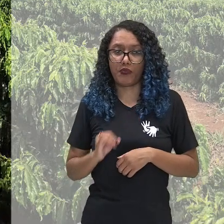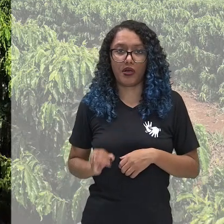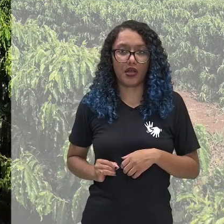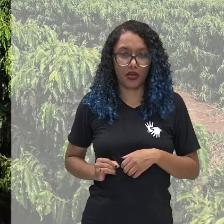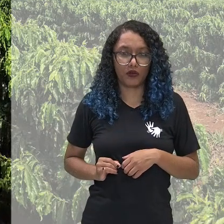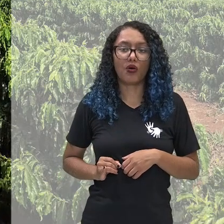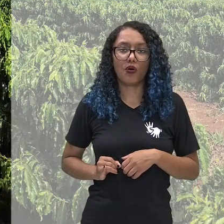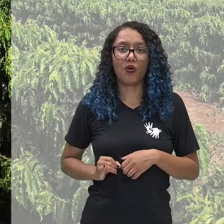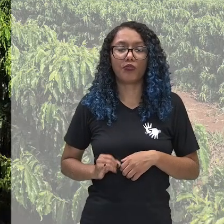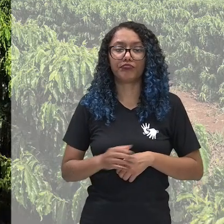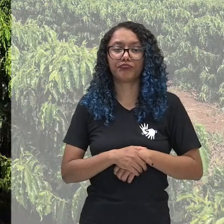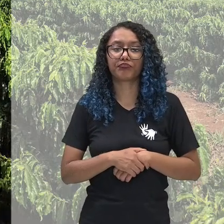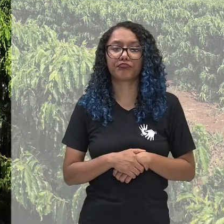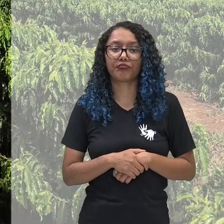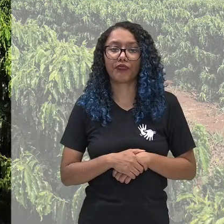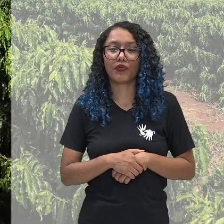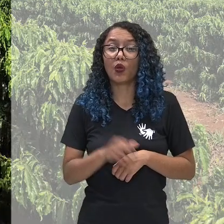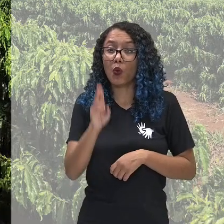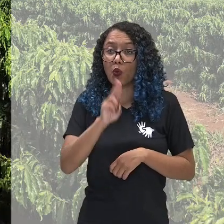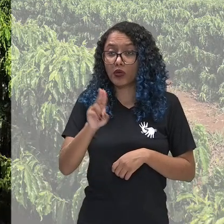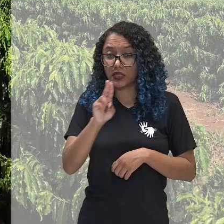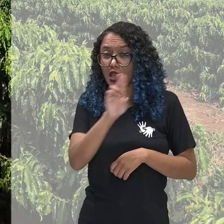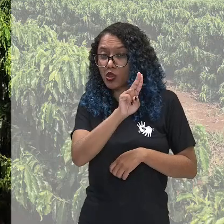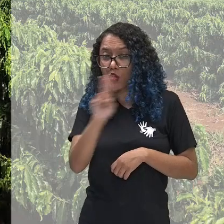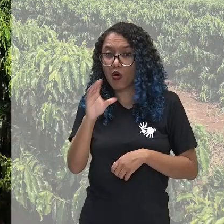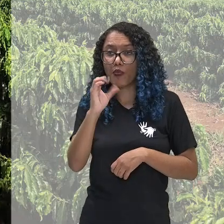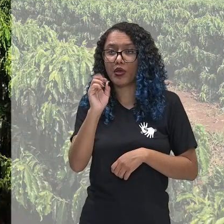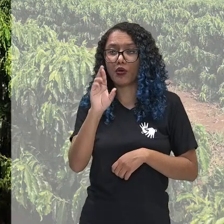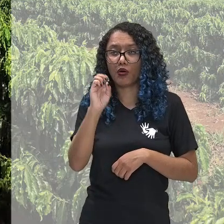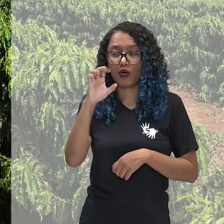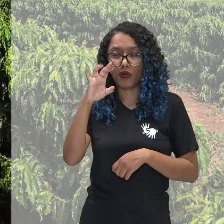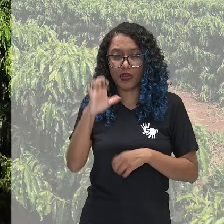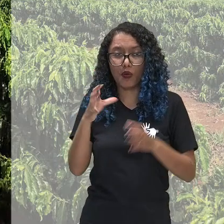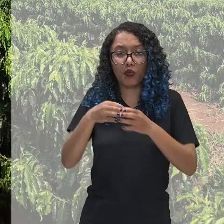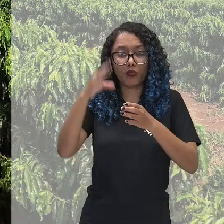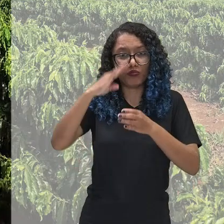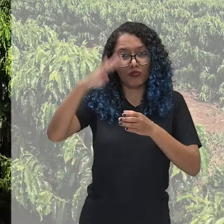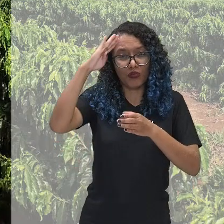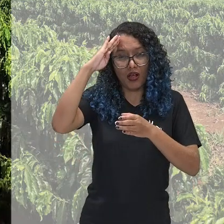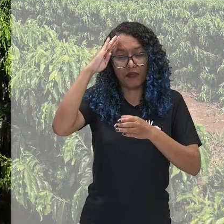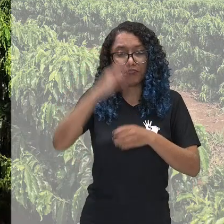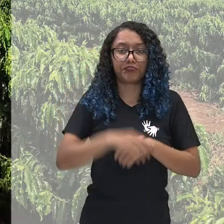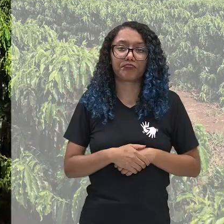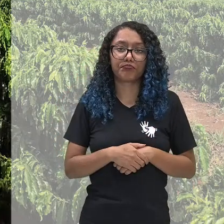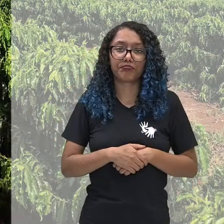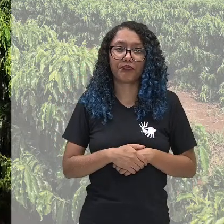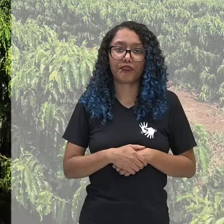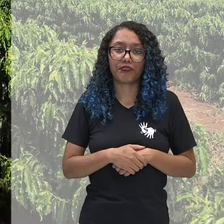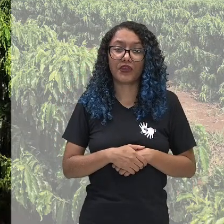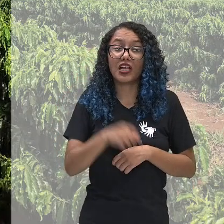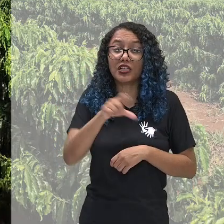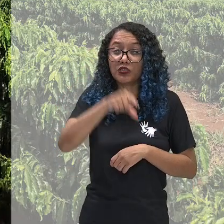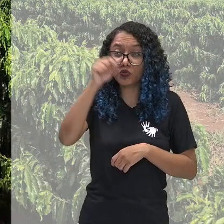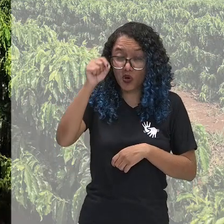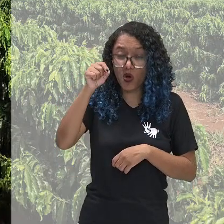grandes fazendeiros, justamente para, caso haja necessidade, ele